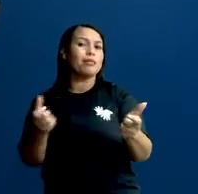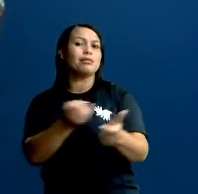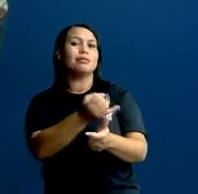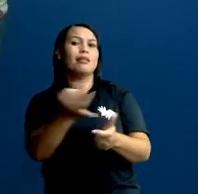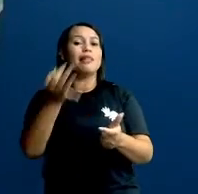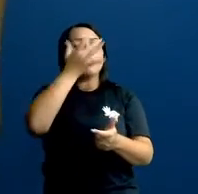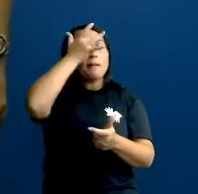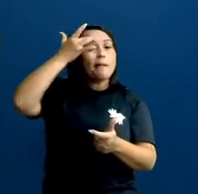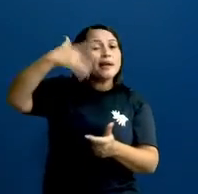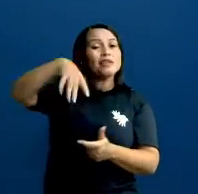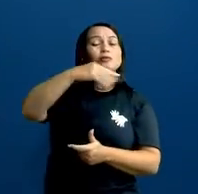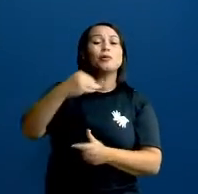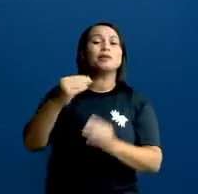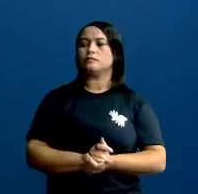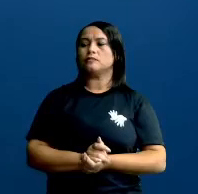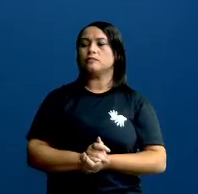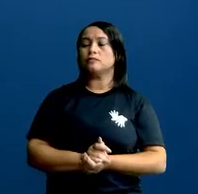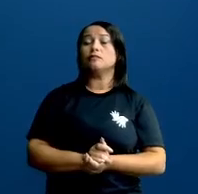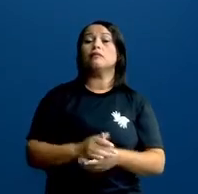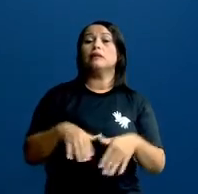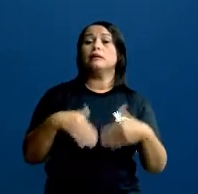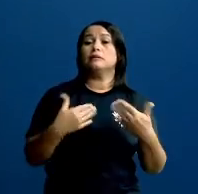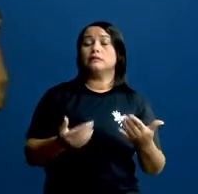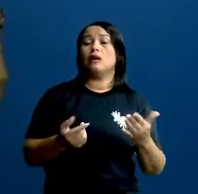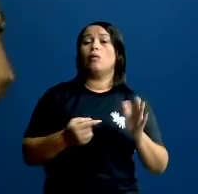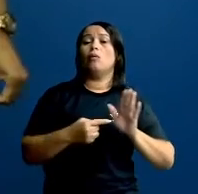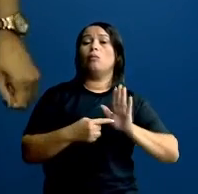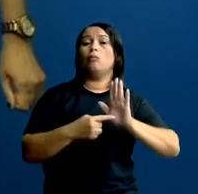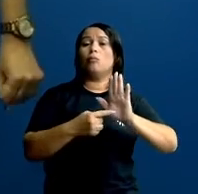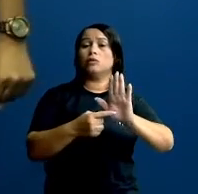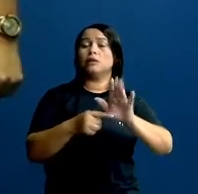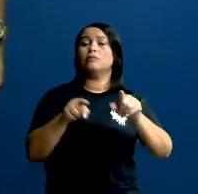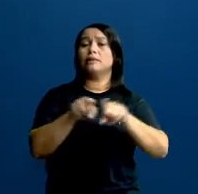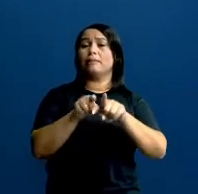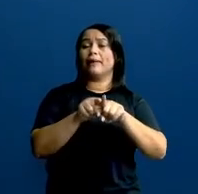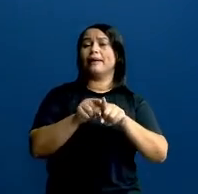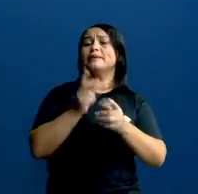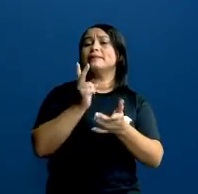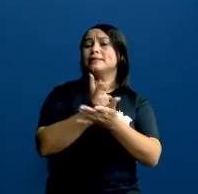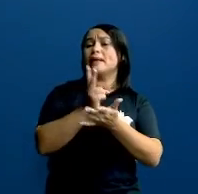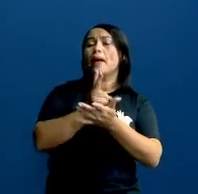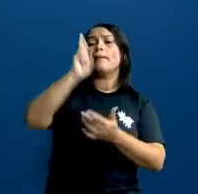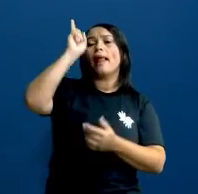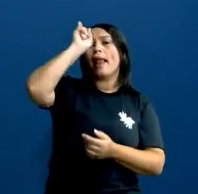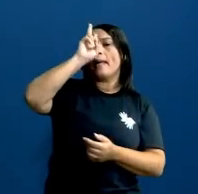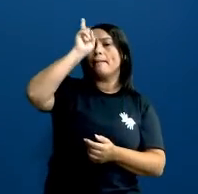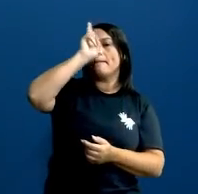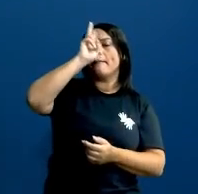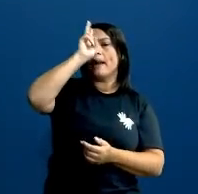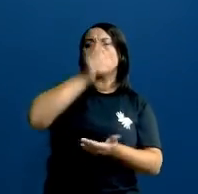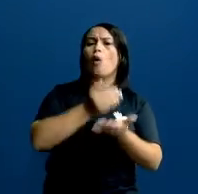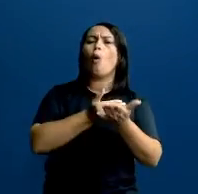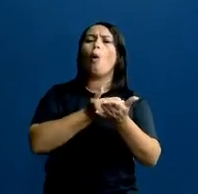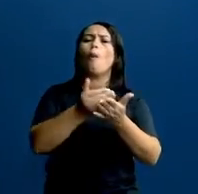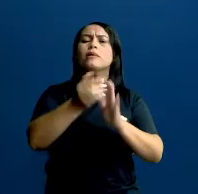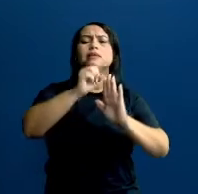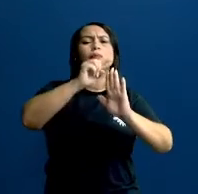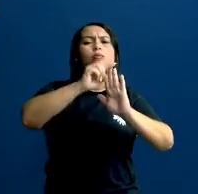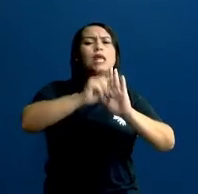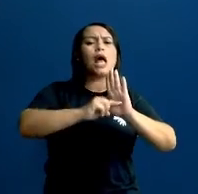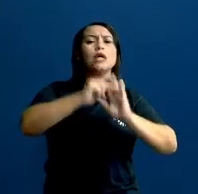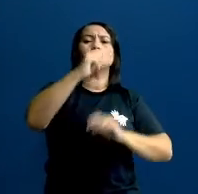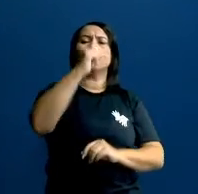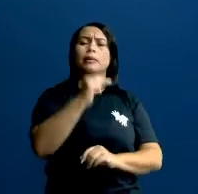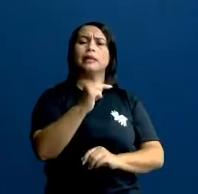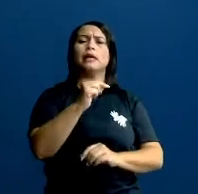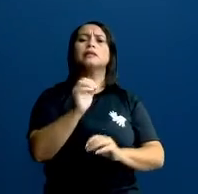de habitantes de Vitória de Santo Antão. Então aqui a gente precisa sempre lembrar, né? Que ao começar a subtração a gente